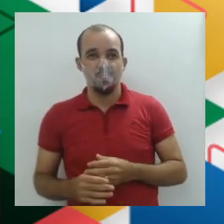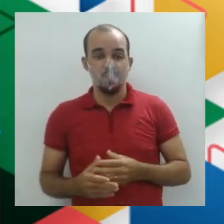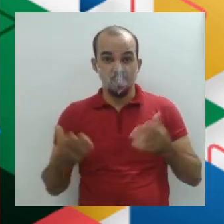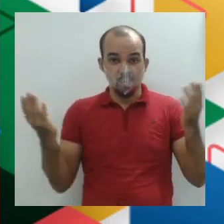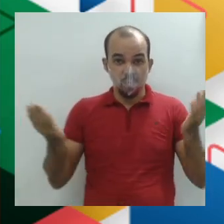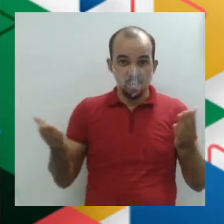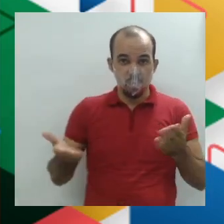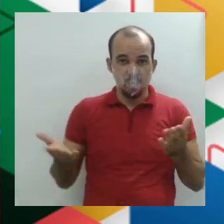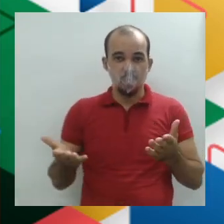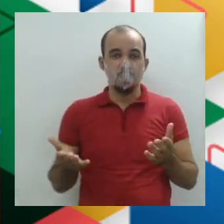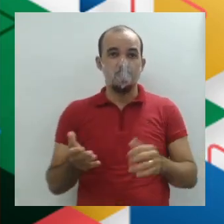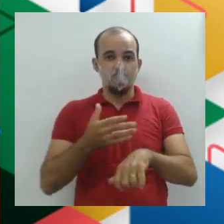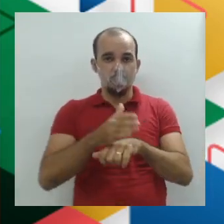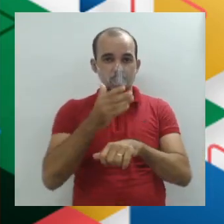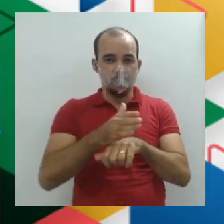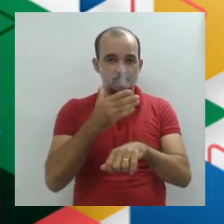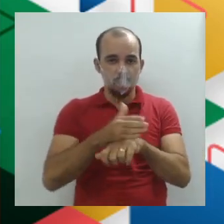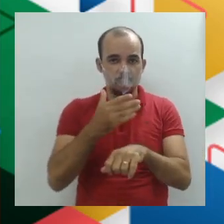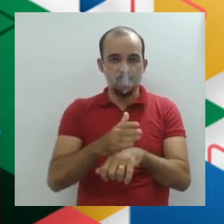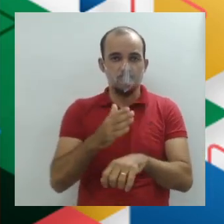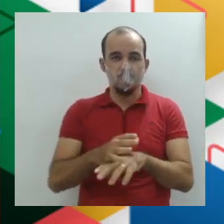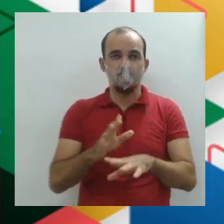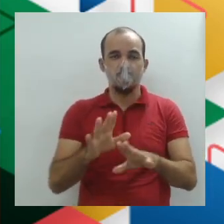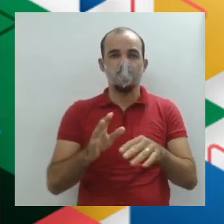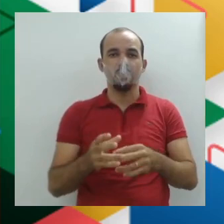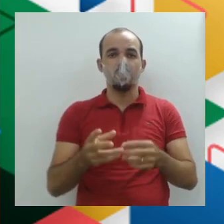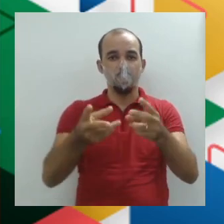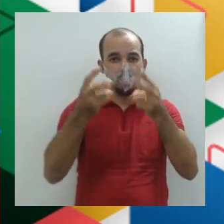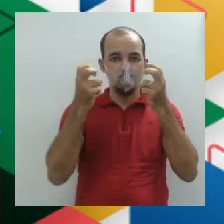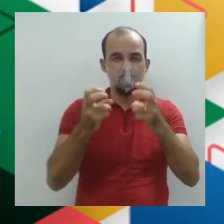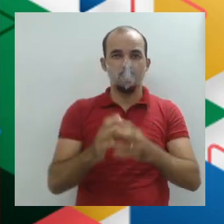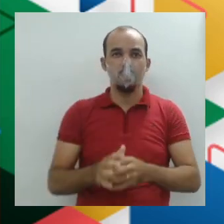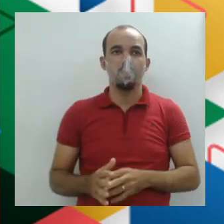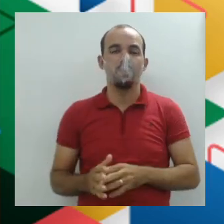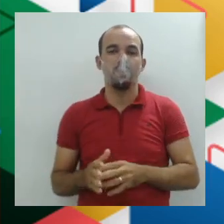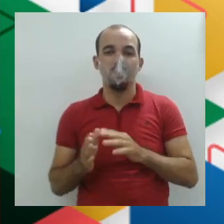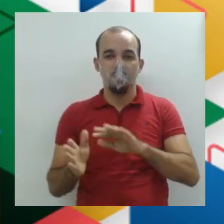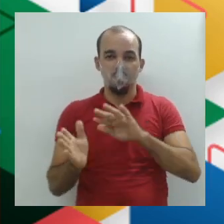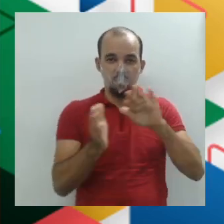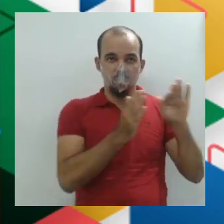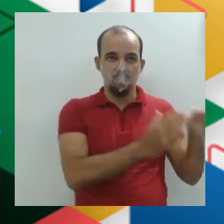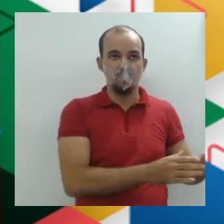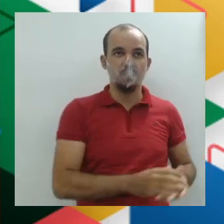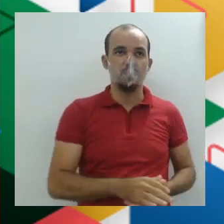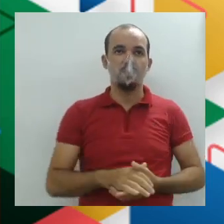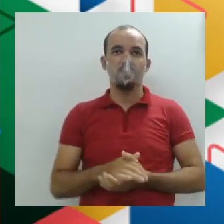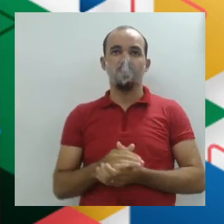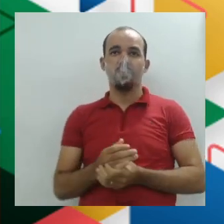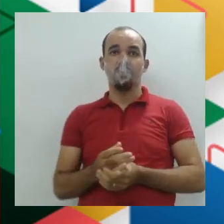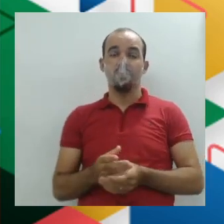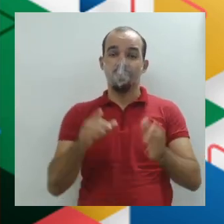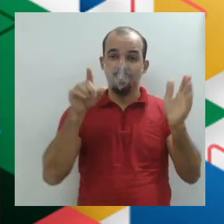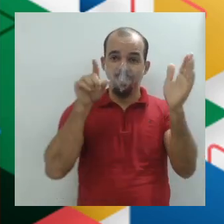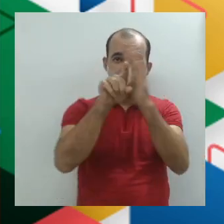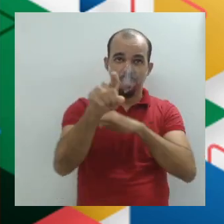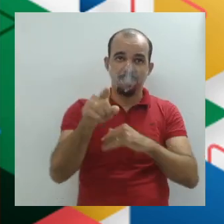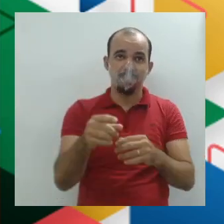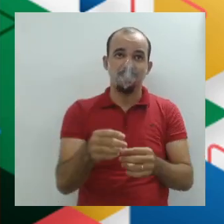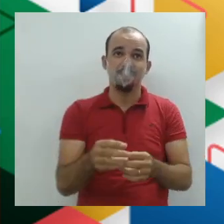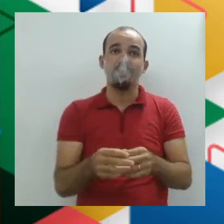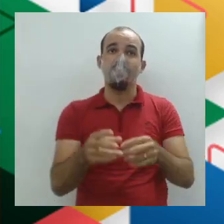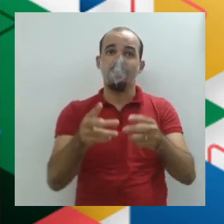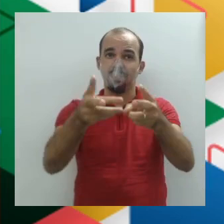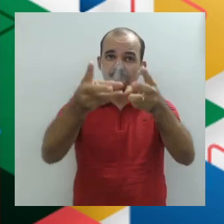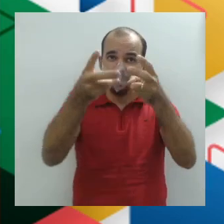quero praticar com vocês aqui alguns momentos. Observe. Observe o triângulo retângulo e indique o valor do seno do